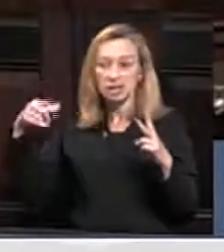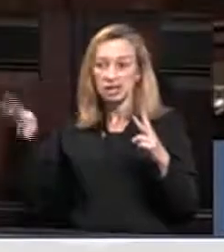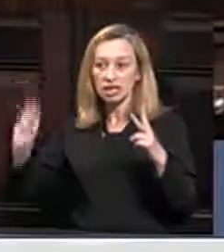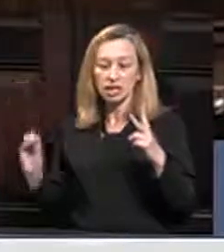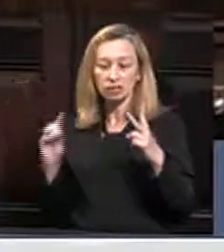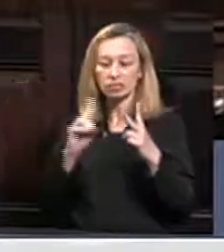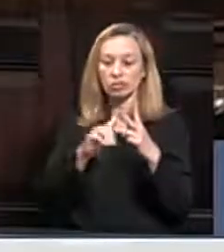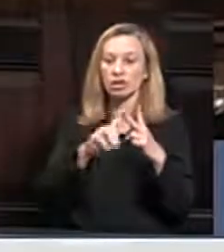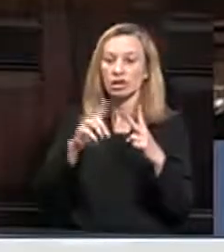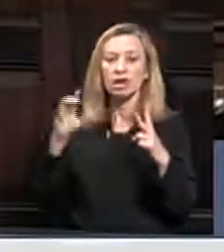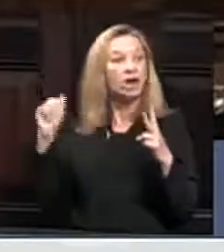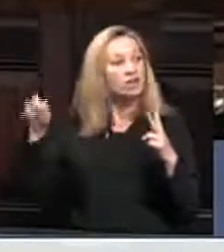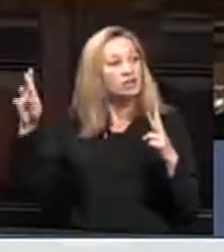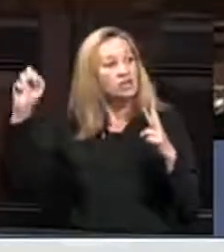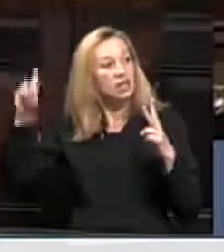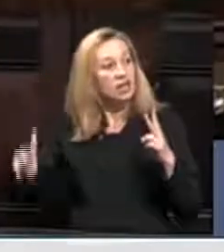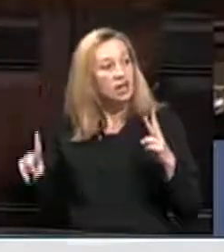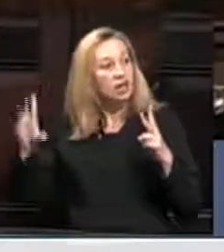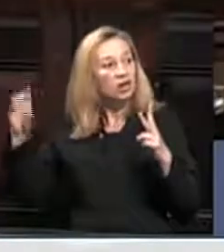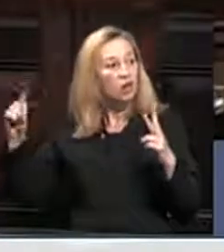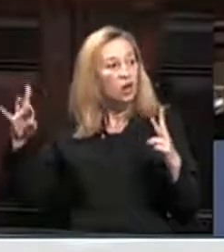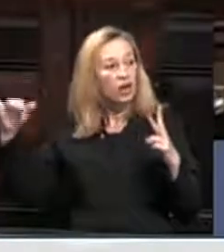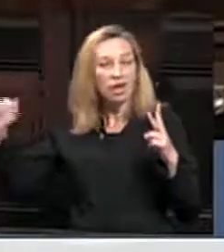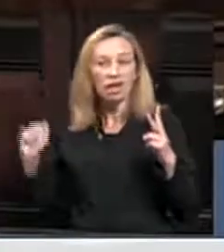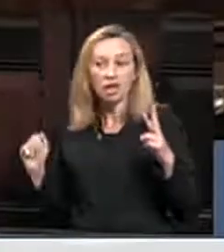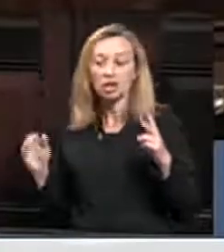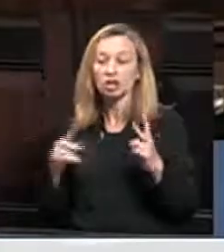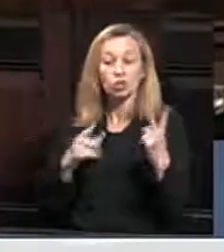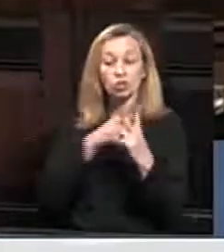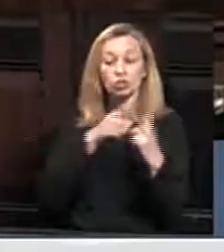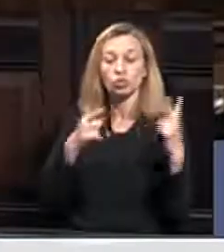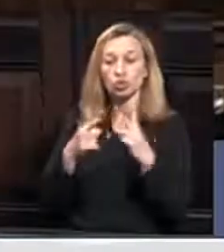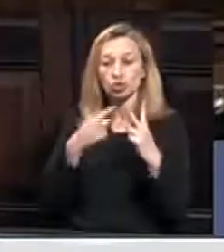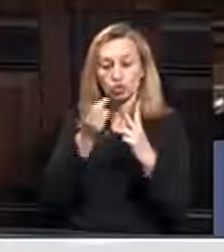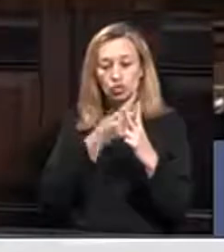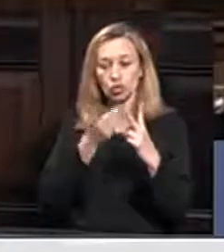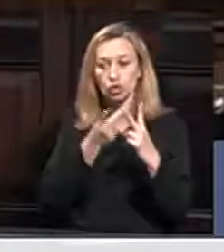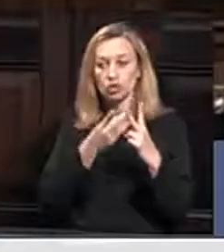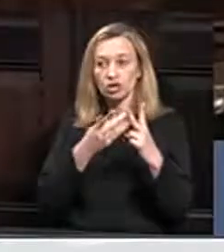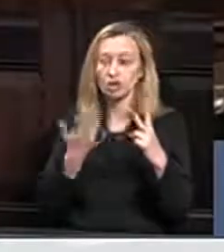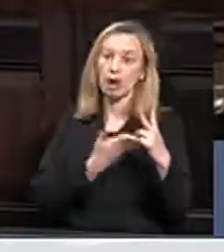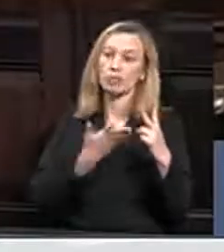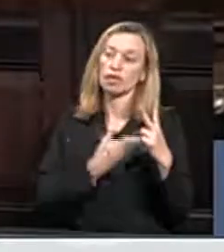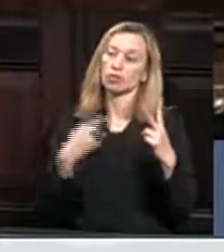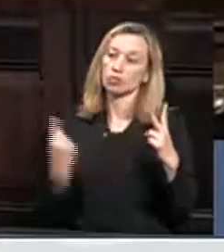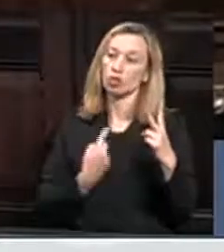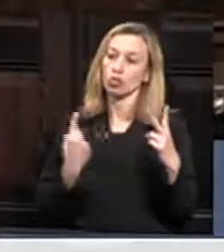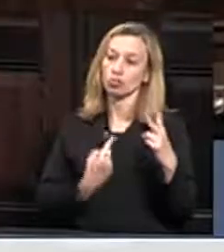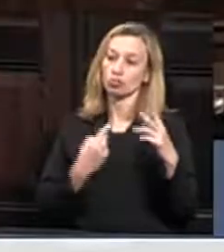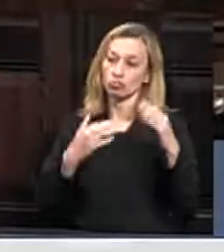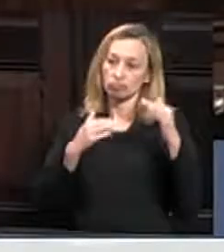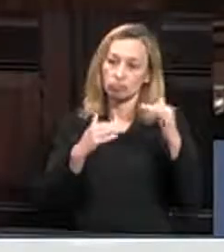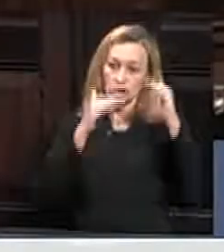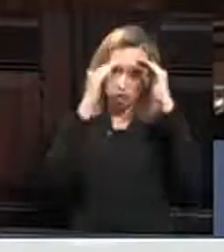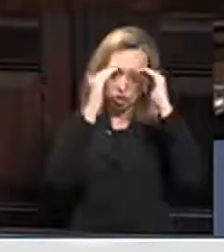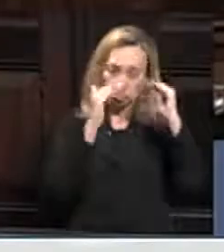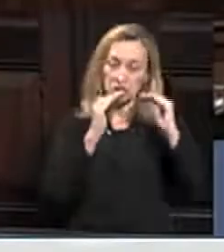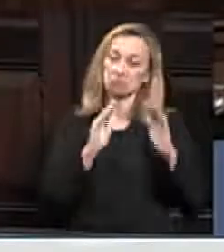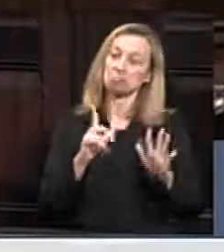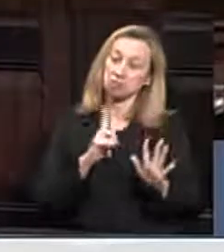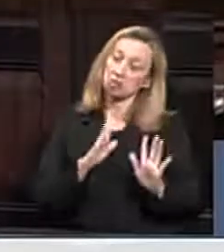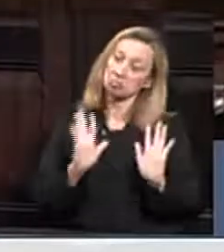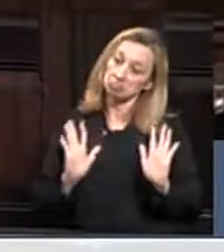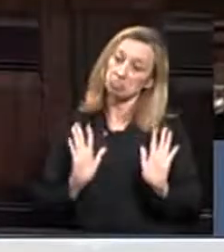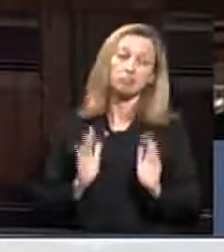nego. Ambos são nossos colegas e têm o nosso respeito e consideração. Disse a